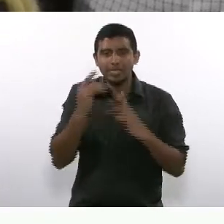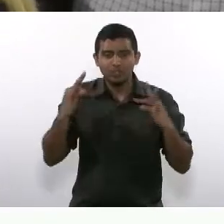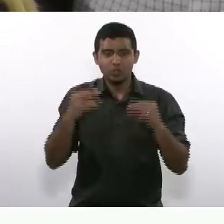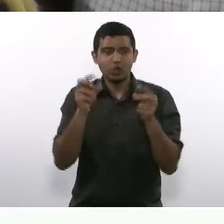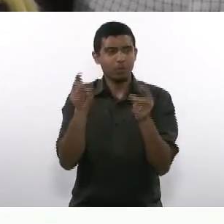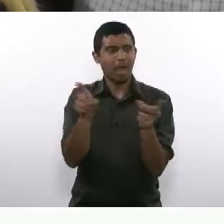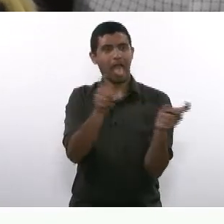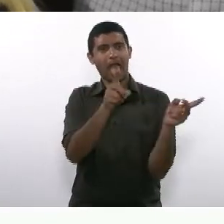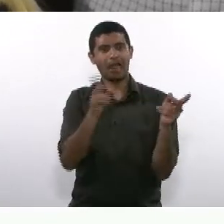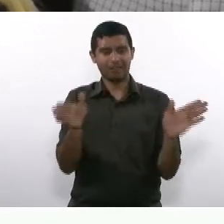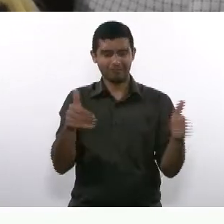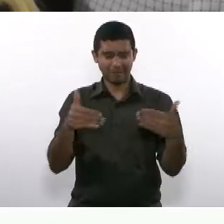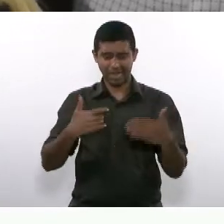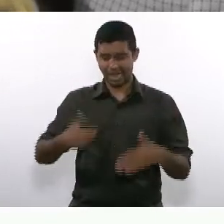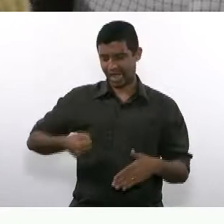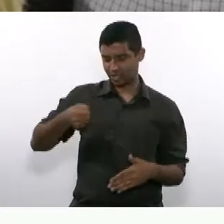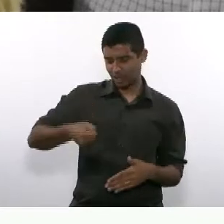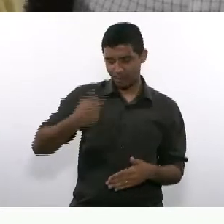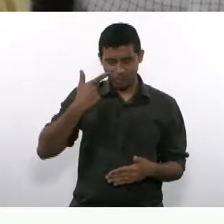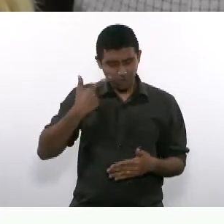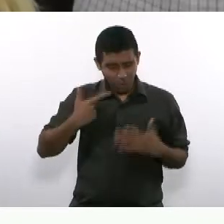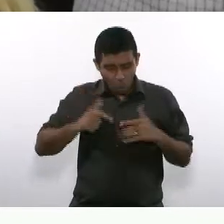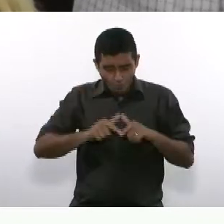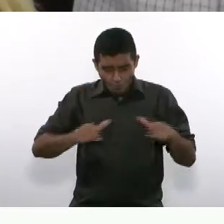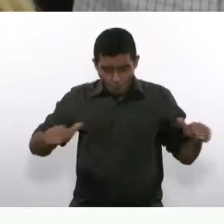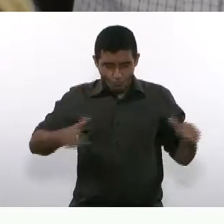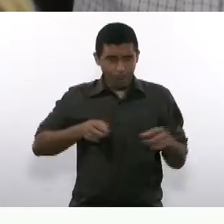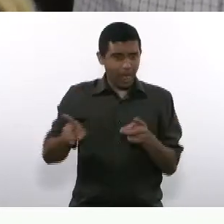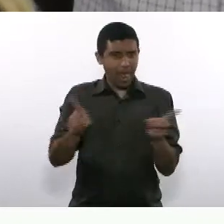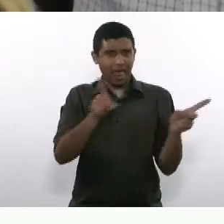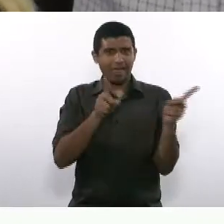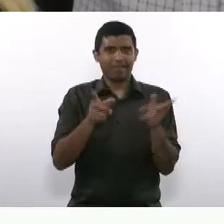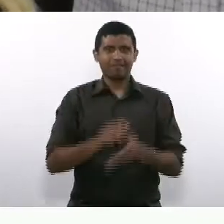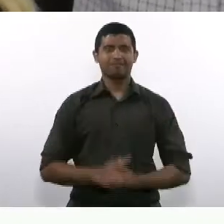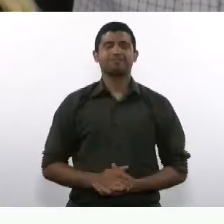suas caixas e bolsas vazias de tanto que venderam.